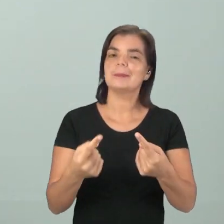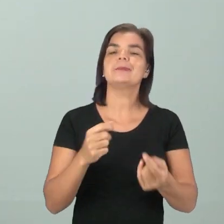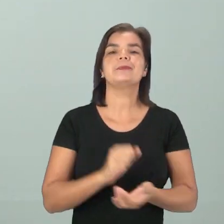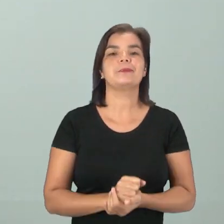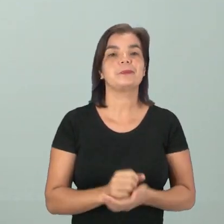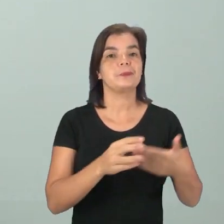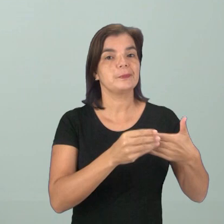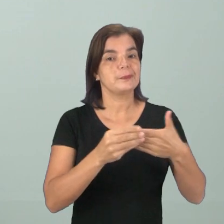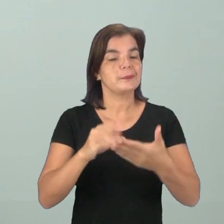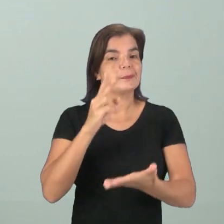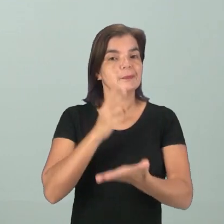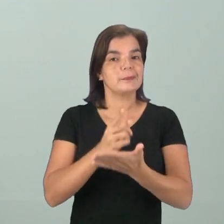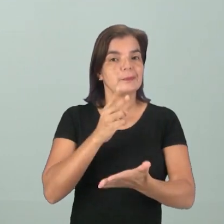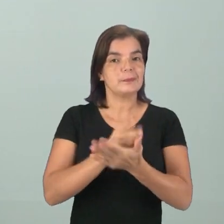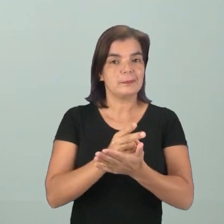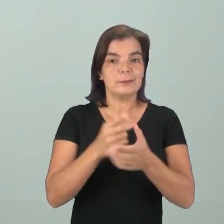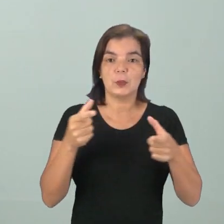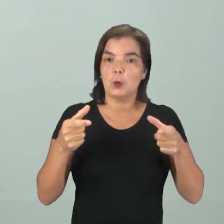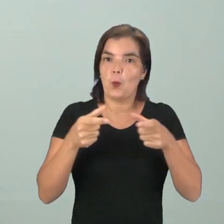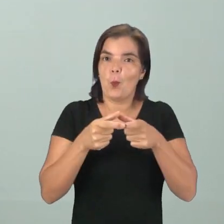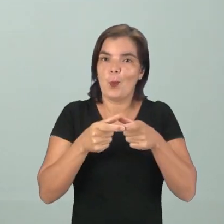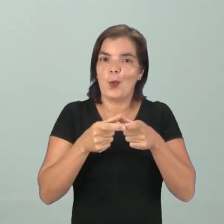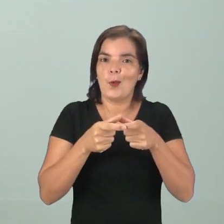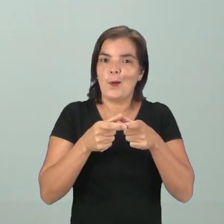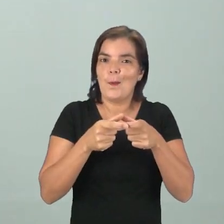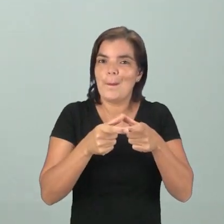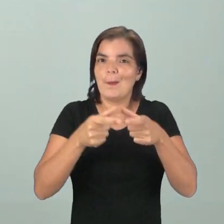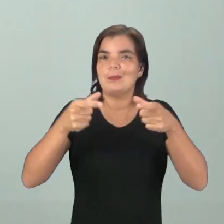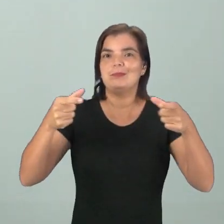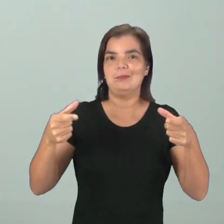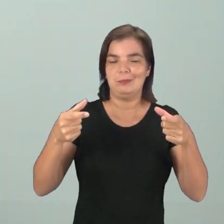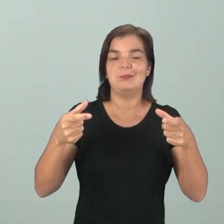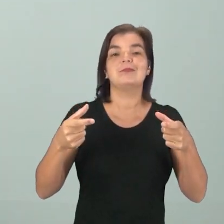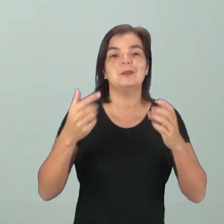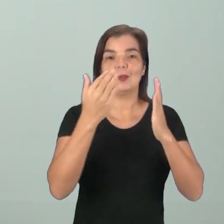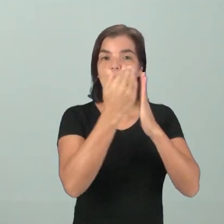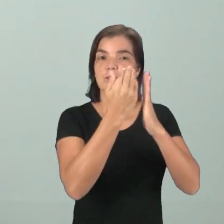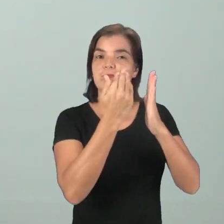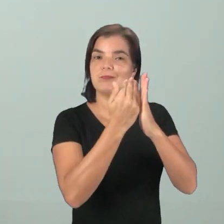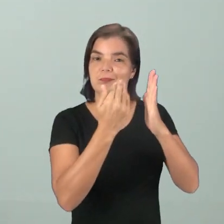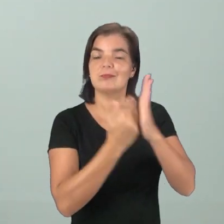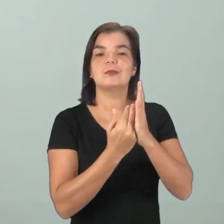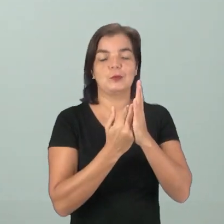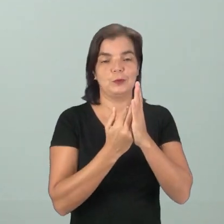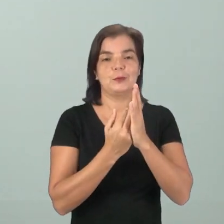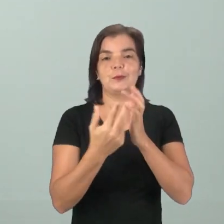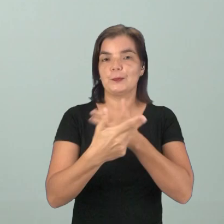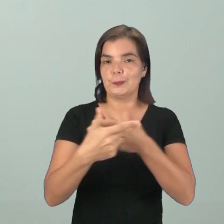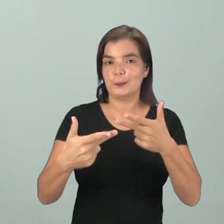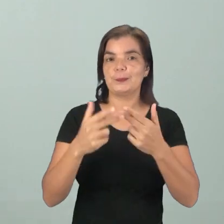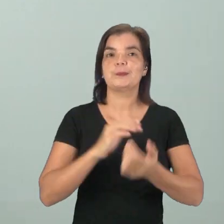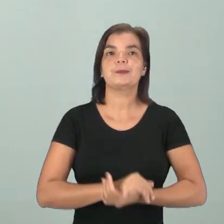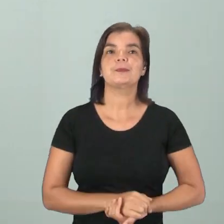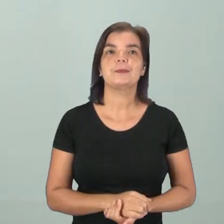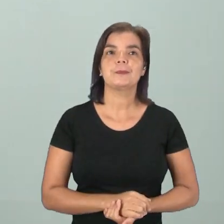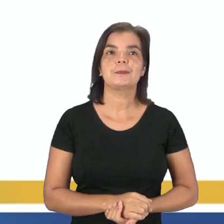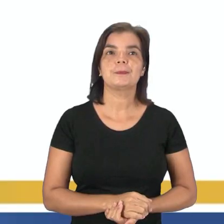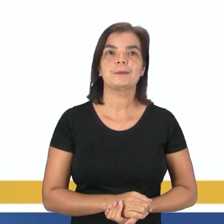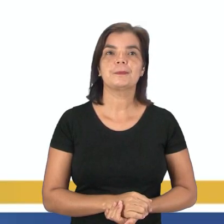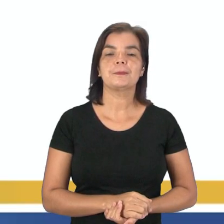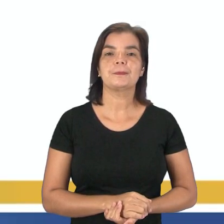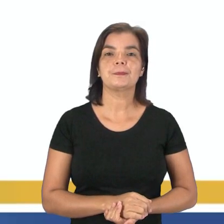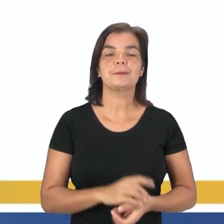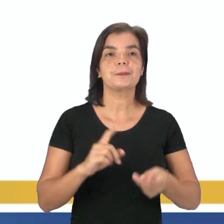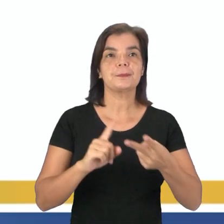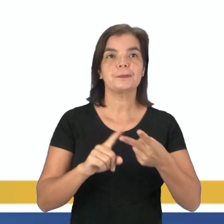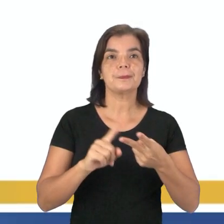gente trazendo sempre do micro para o macro, certo? São camadas e diferentes proporções. Vamos lá fazer a